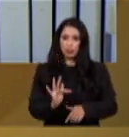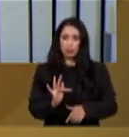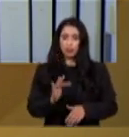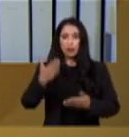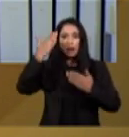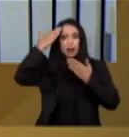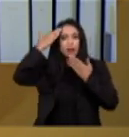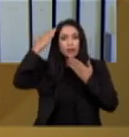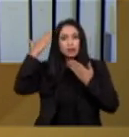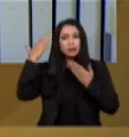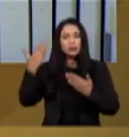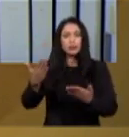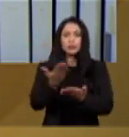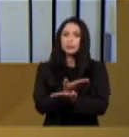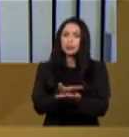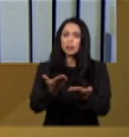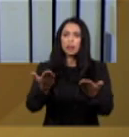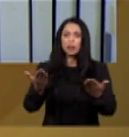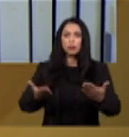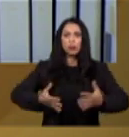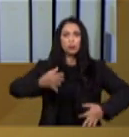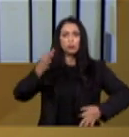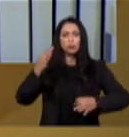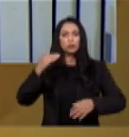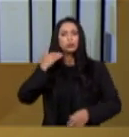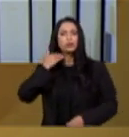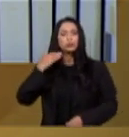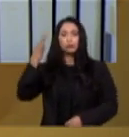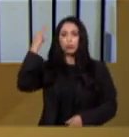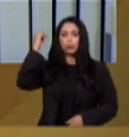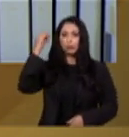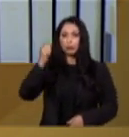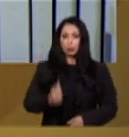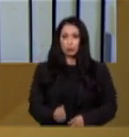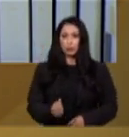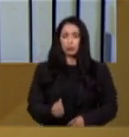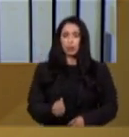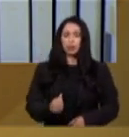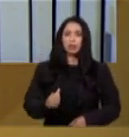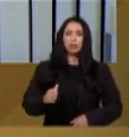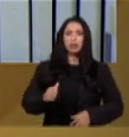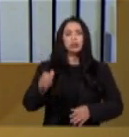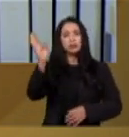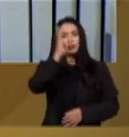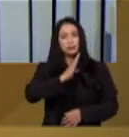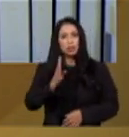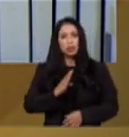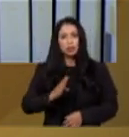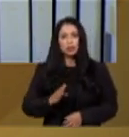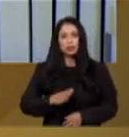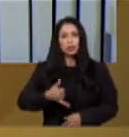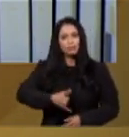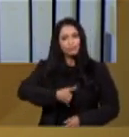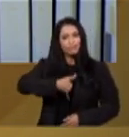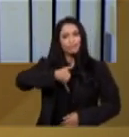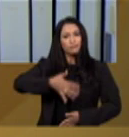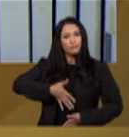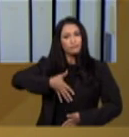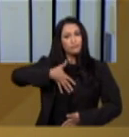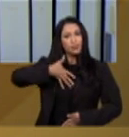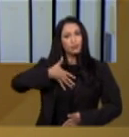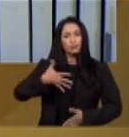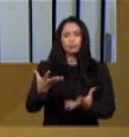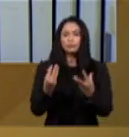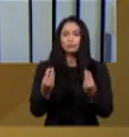Agradeço também a toda a magistratura brasileira e consignar o quanto dela nos orgulhamos.